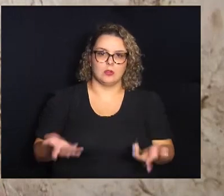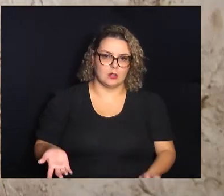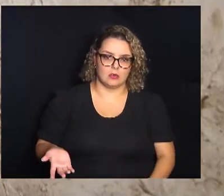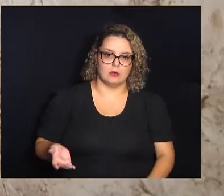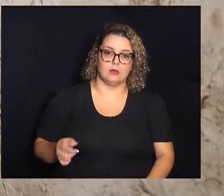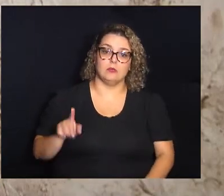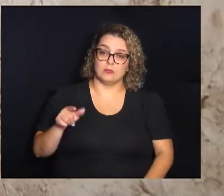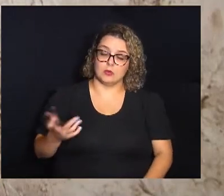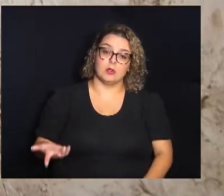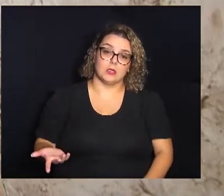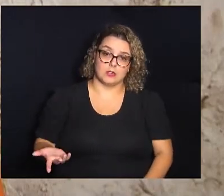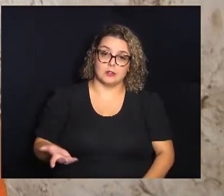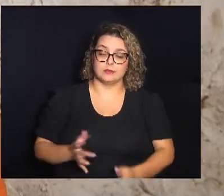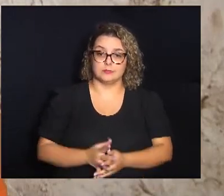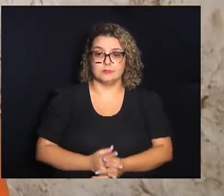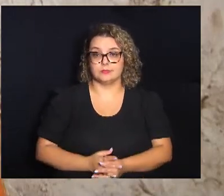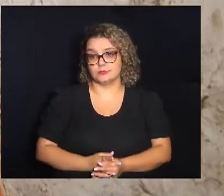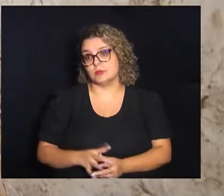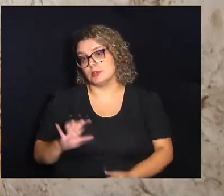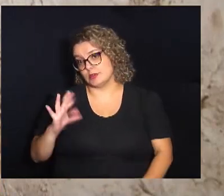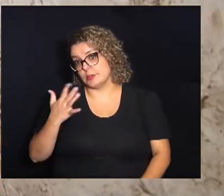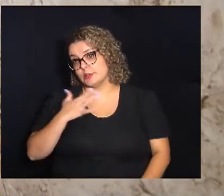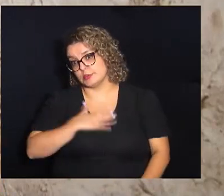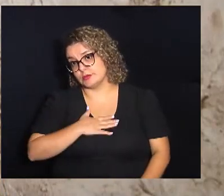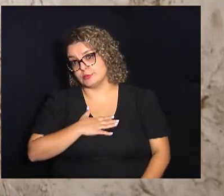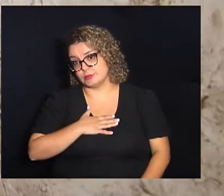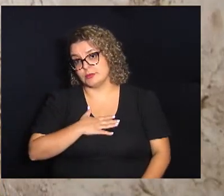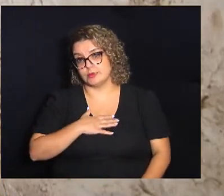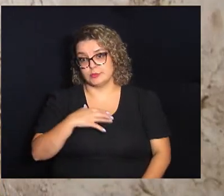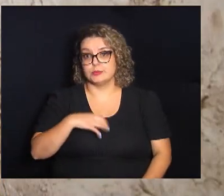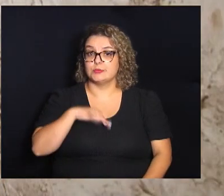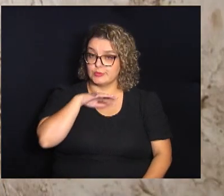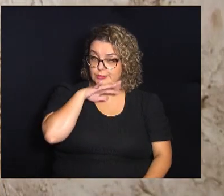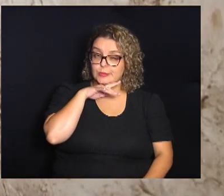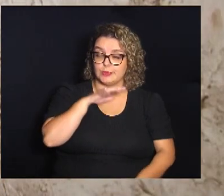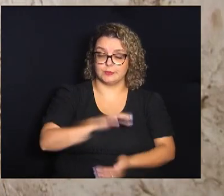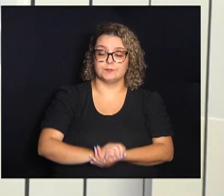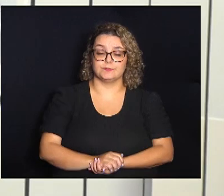um acaso que aconteceu comigo de uma maneira ruim.